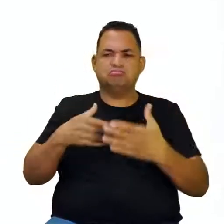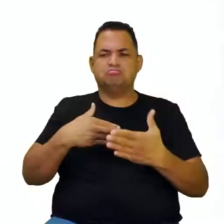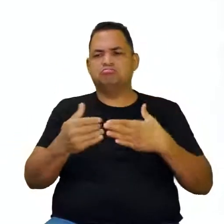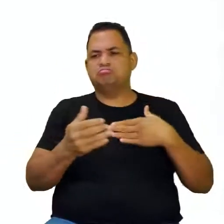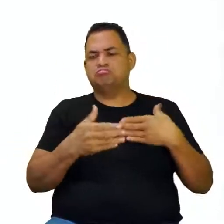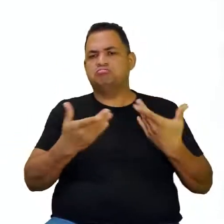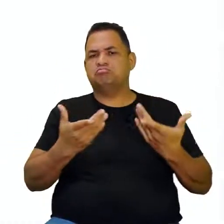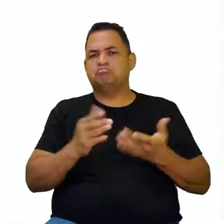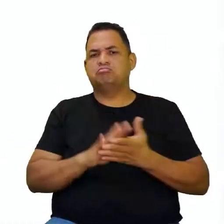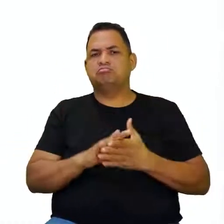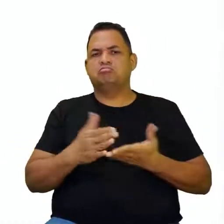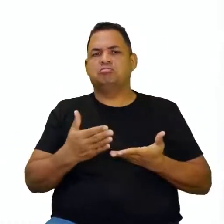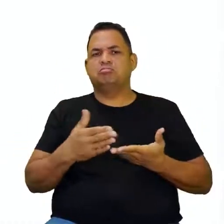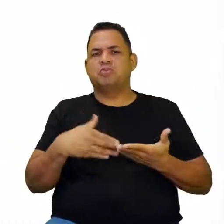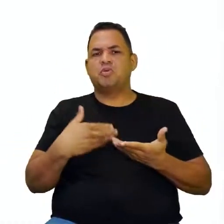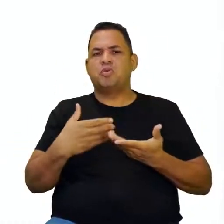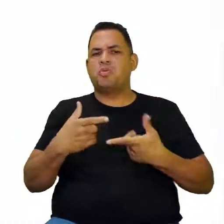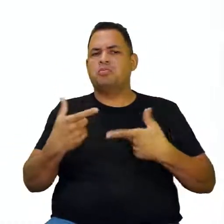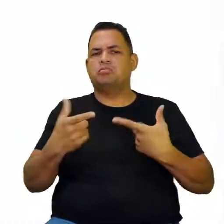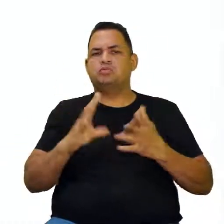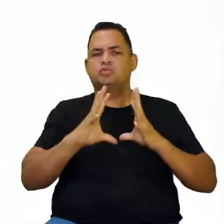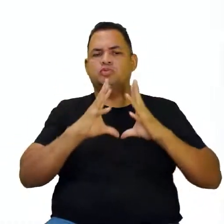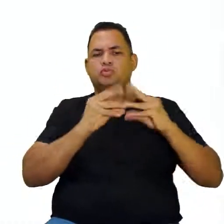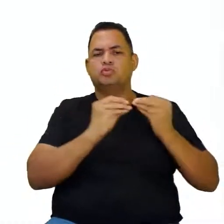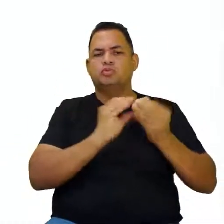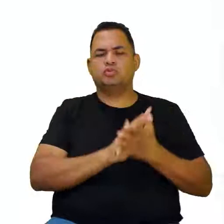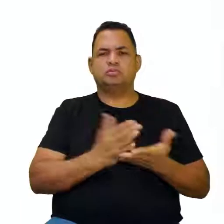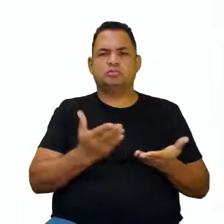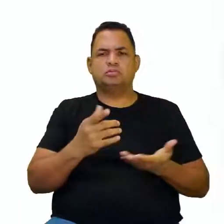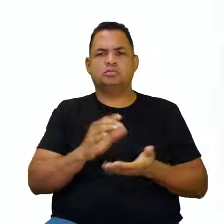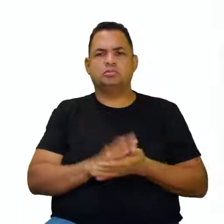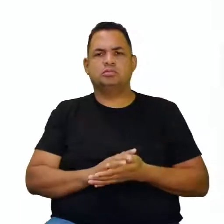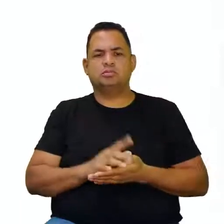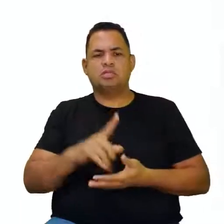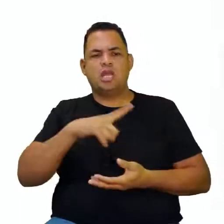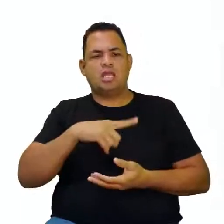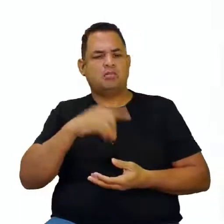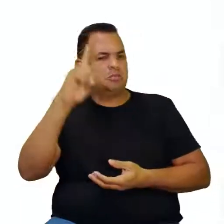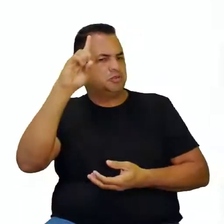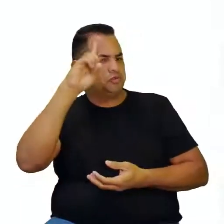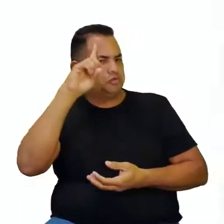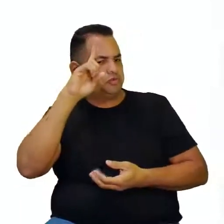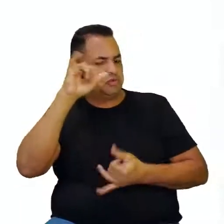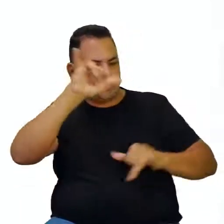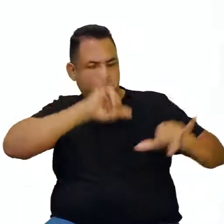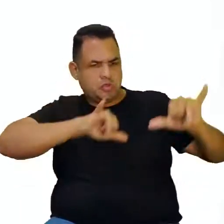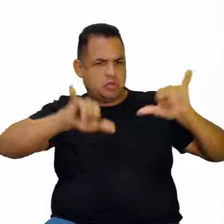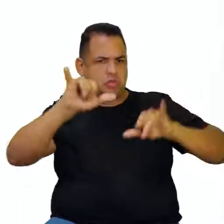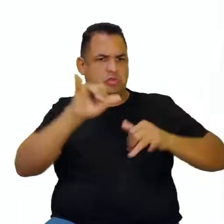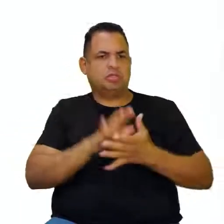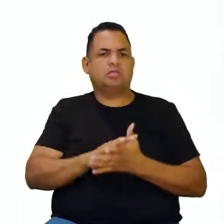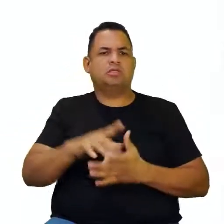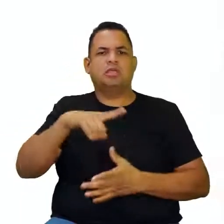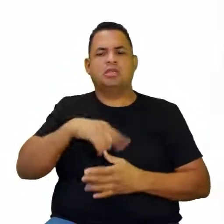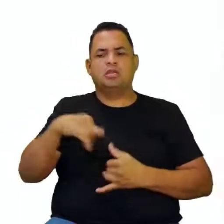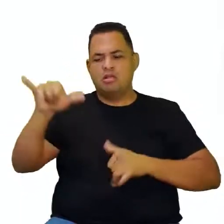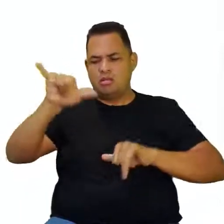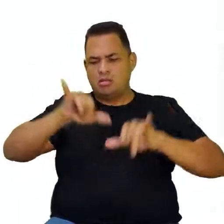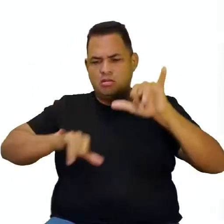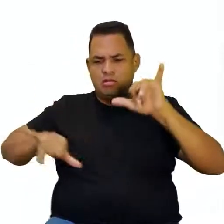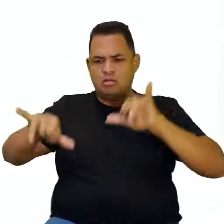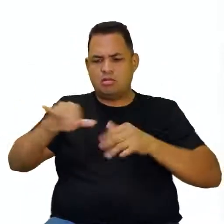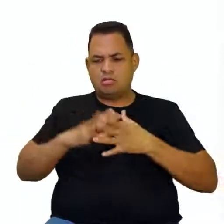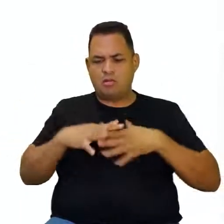melhor dizendo, a química está em tudo. Então, a gente tem química no cotidiano, nós temos química no